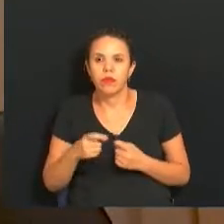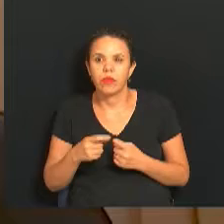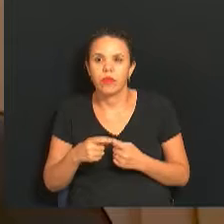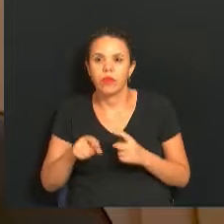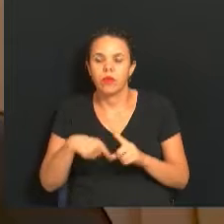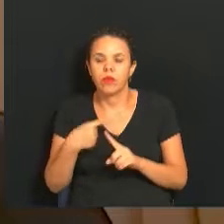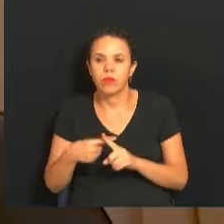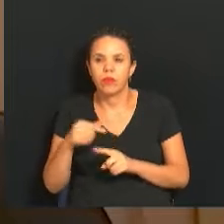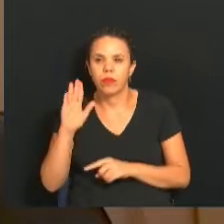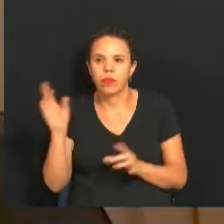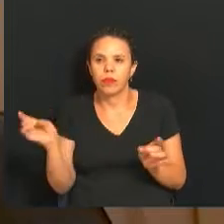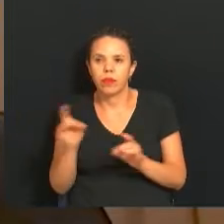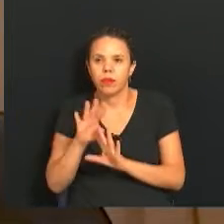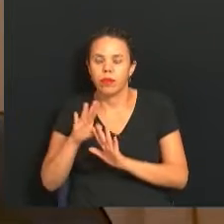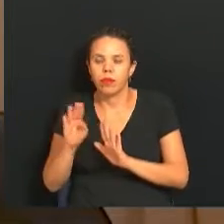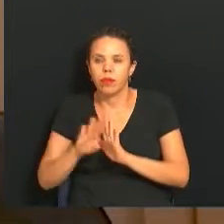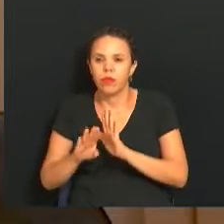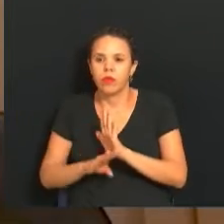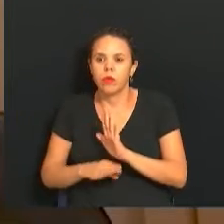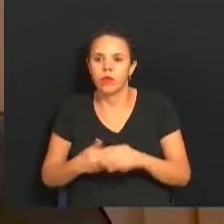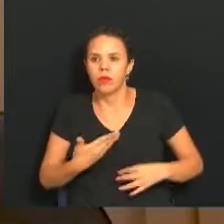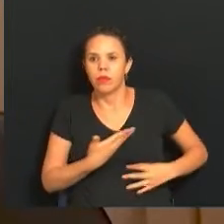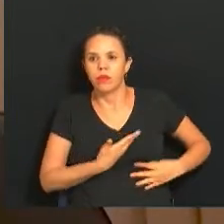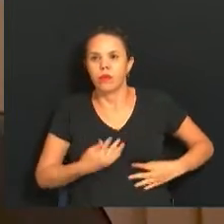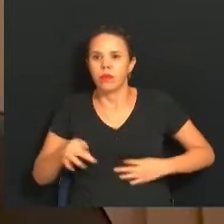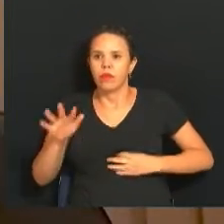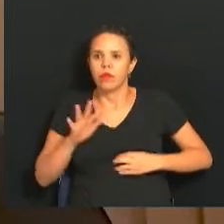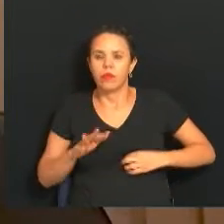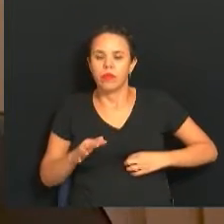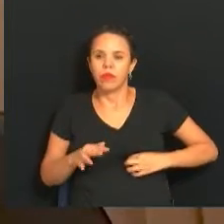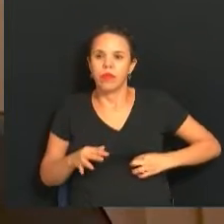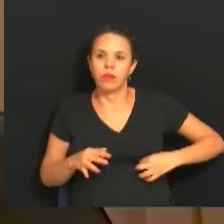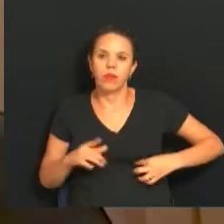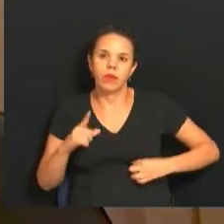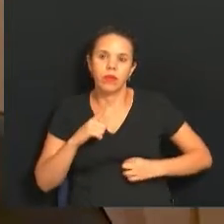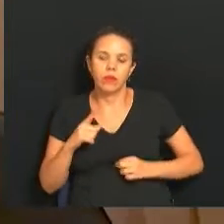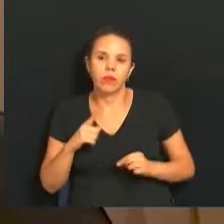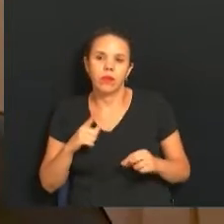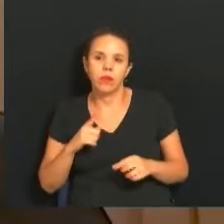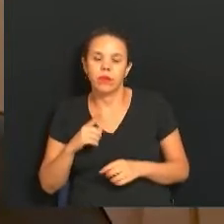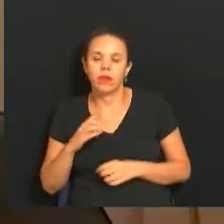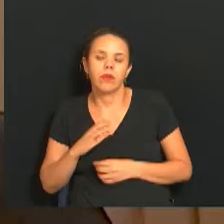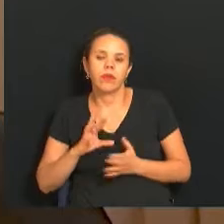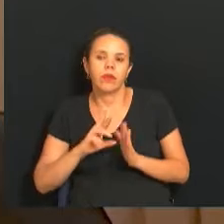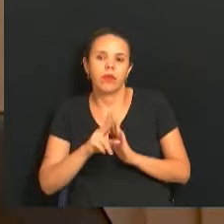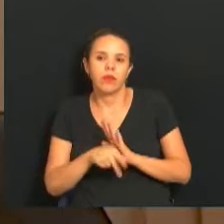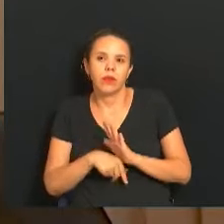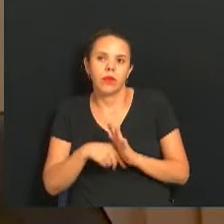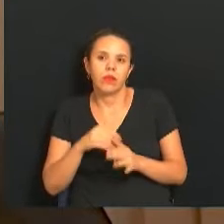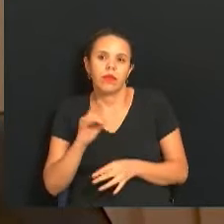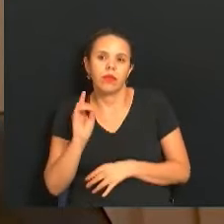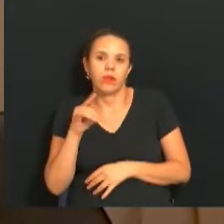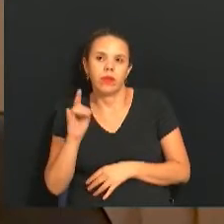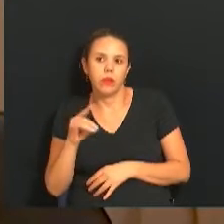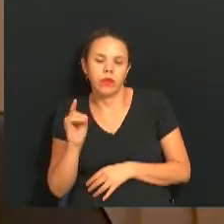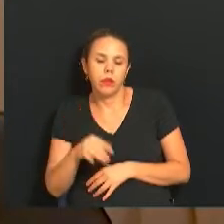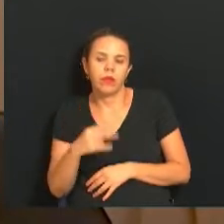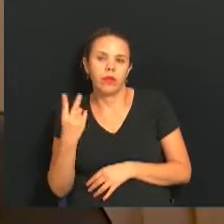terminou o programa Mais Médico do Governo Federal, onde havia aqueles cubanos, venezuelanos e entre outros também